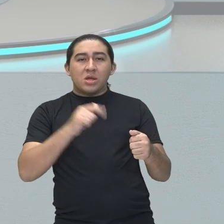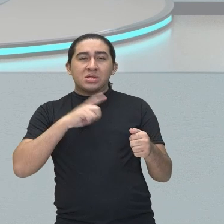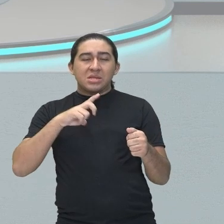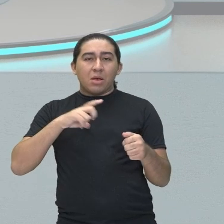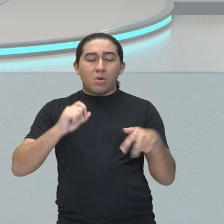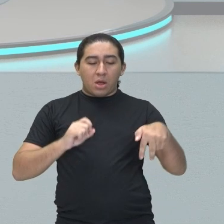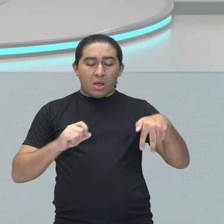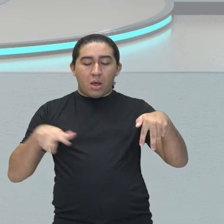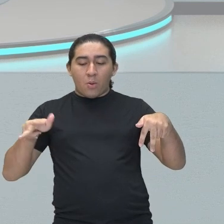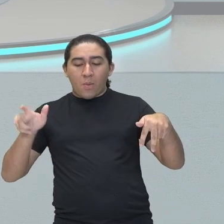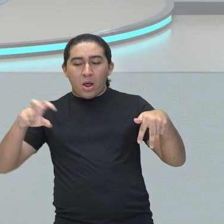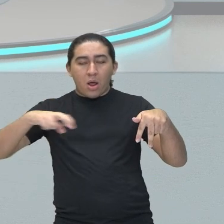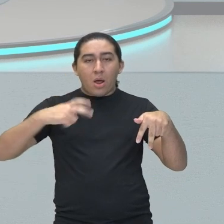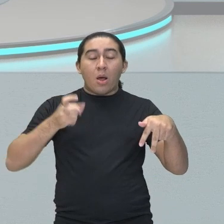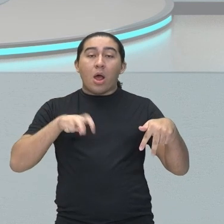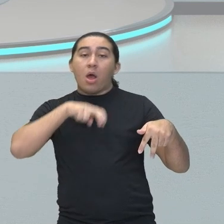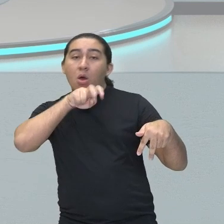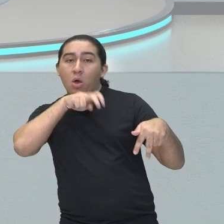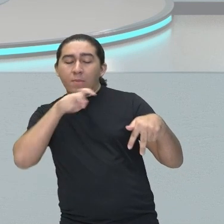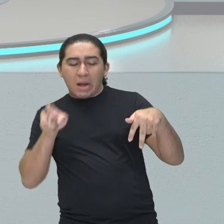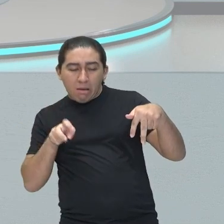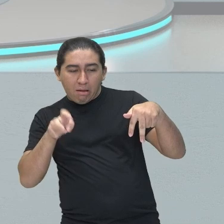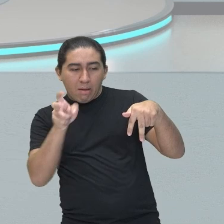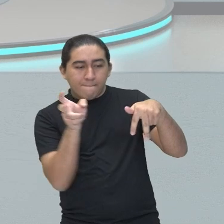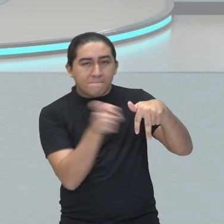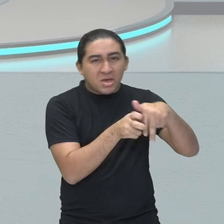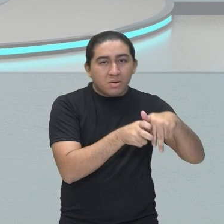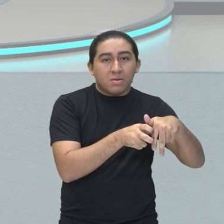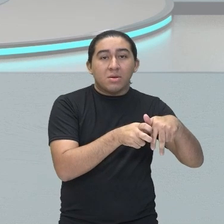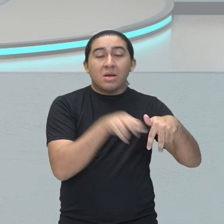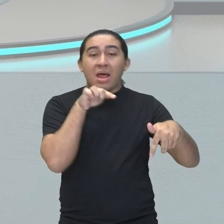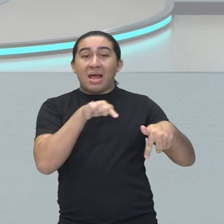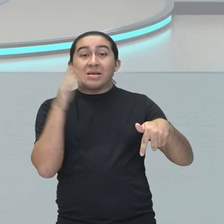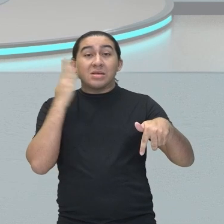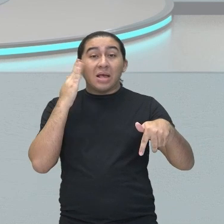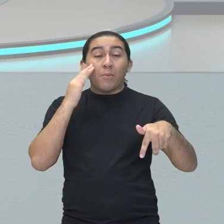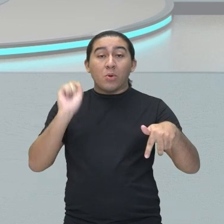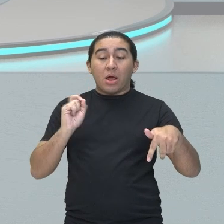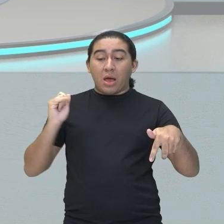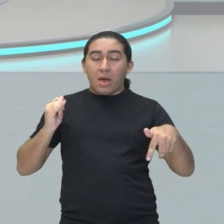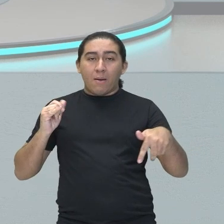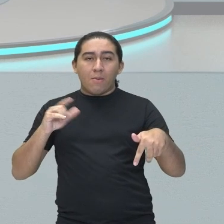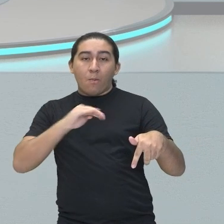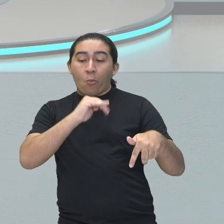uma cobra quando recebeu a notícia da morte de